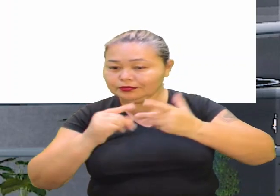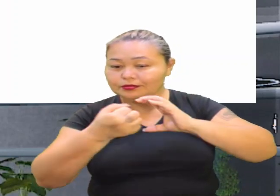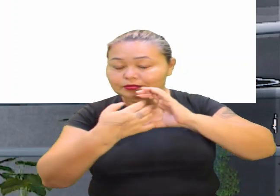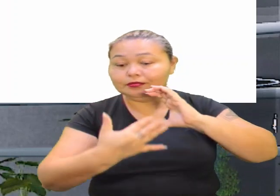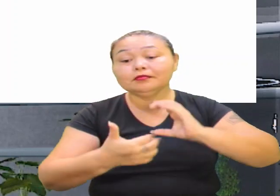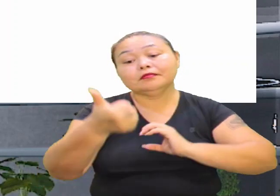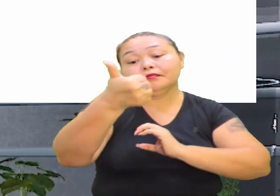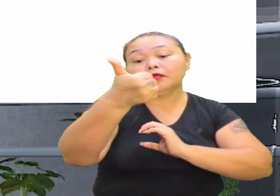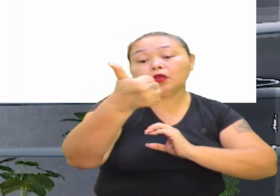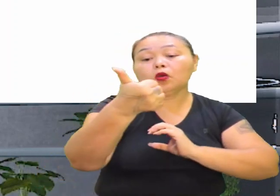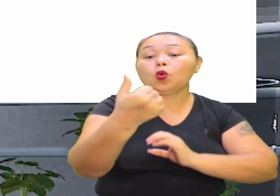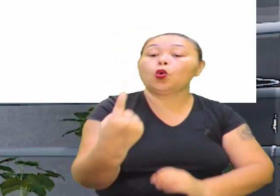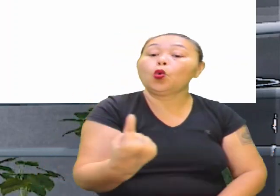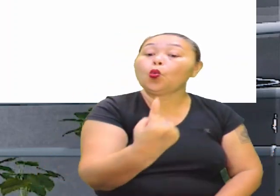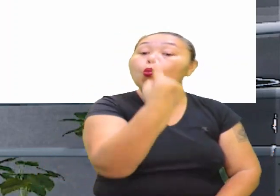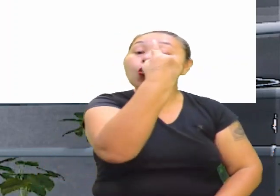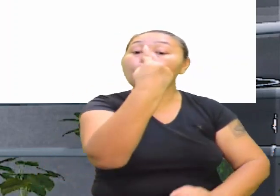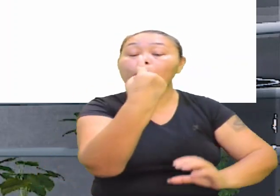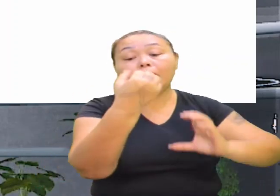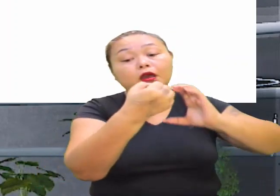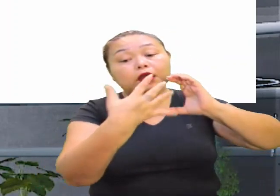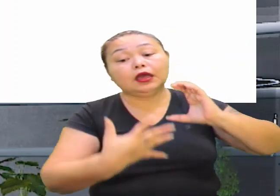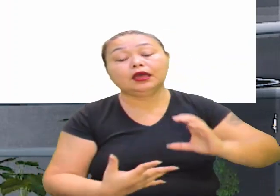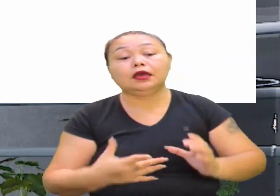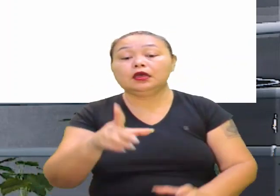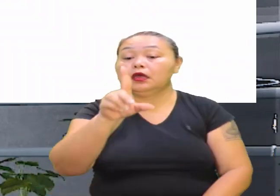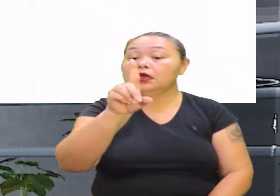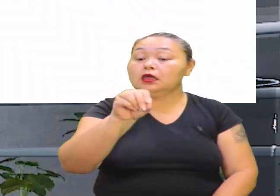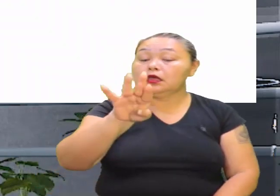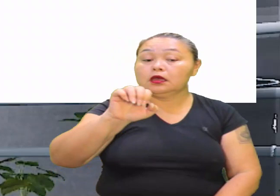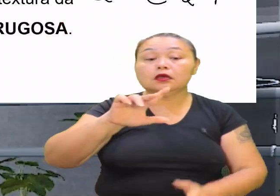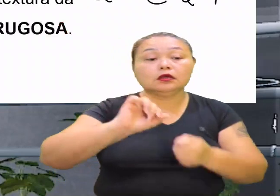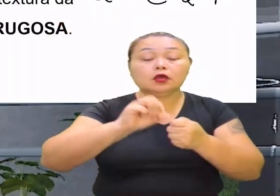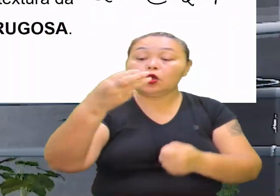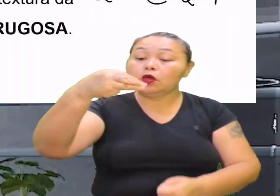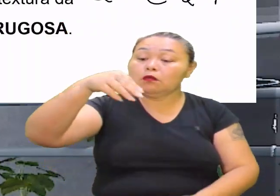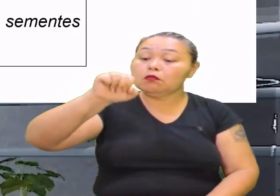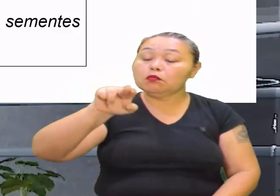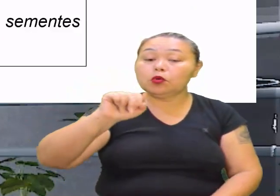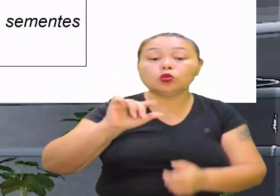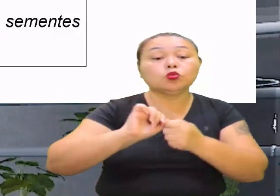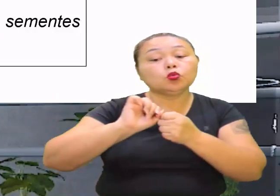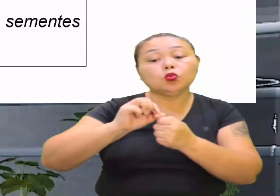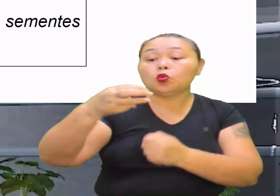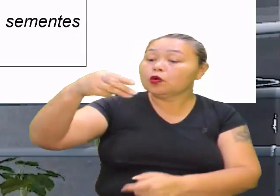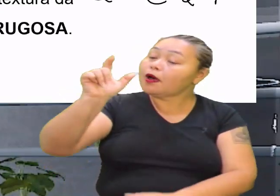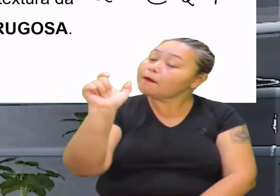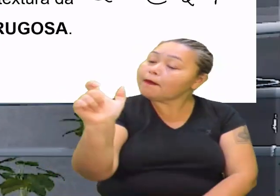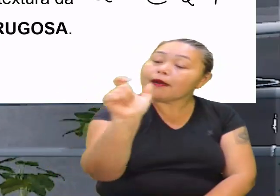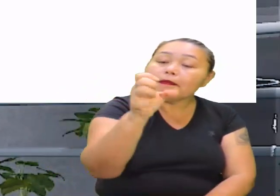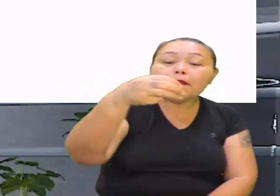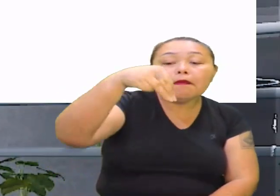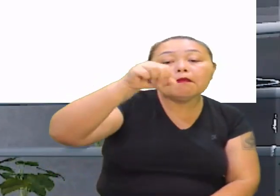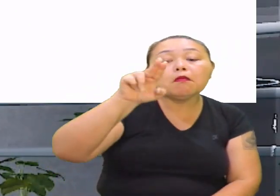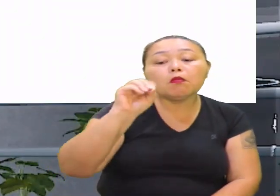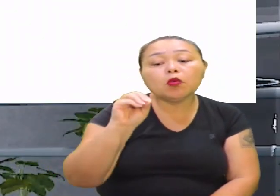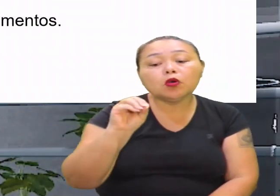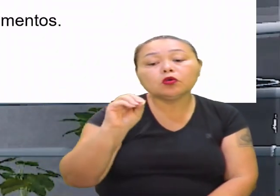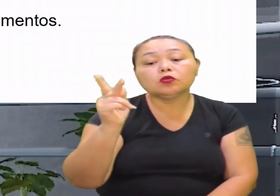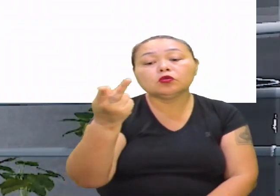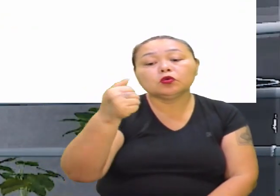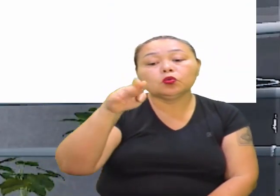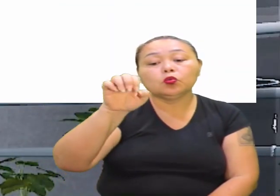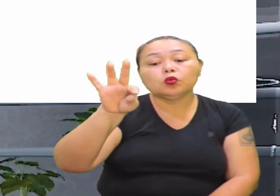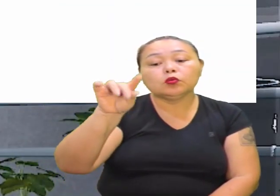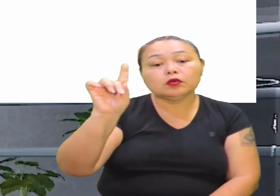Primeira lei, monohibridismo. Dihíbrido e monohíbrido. Por que essas palavrinhas, professor? Deixa eu vir para